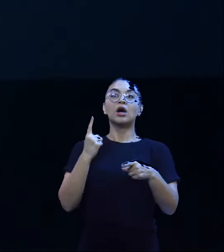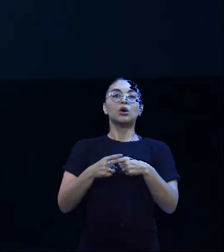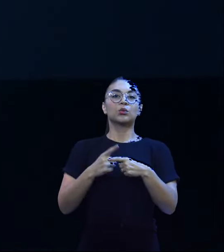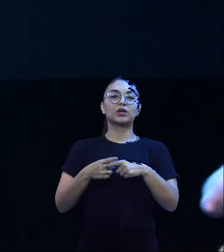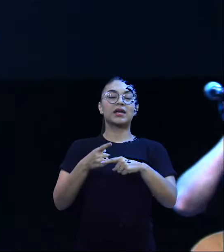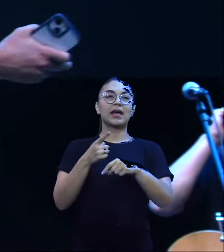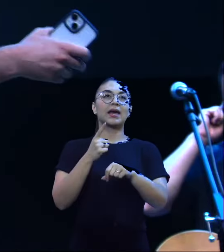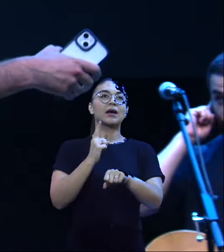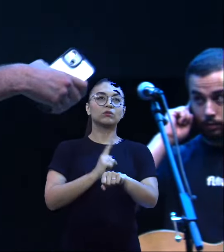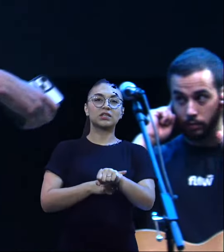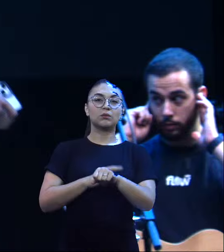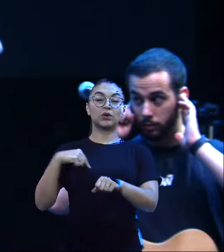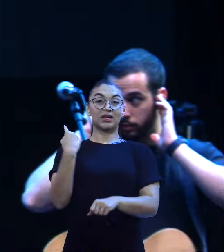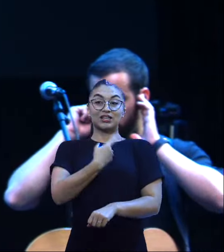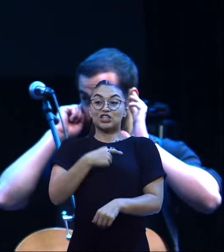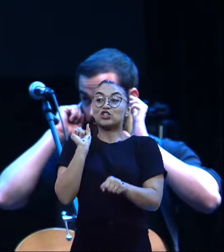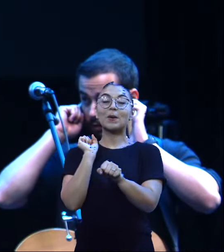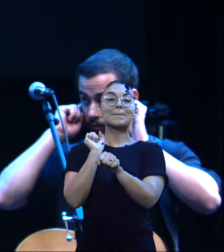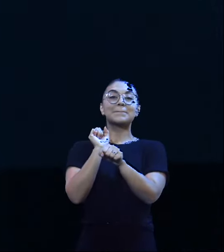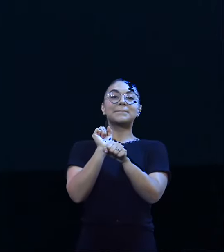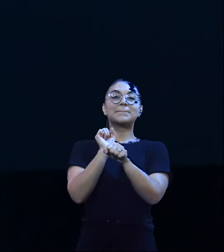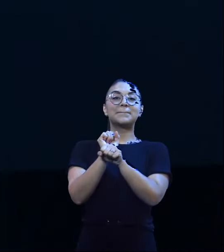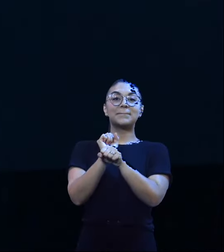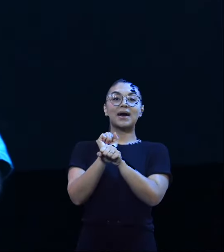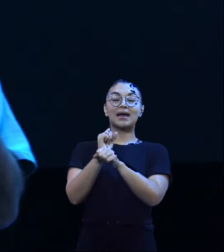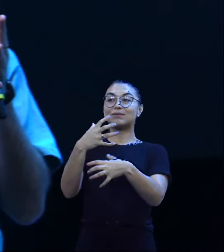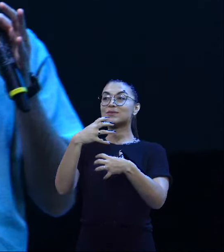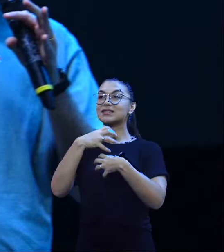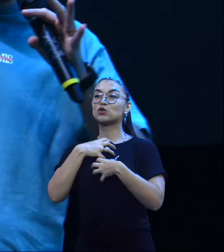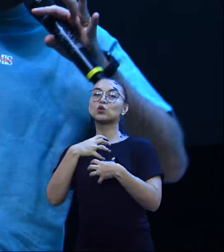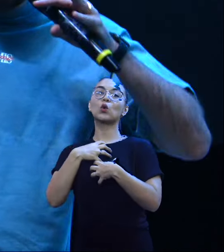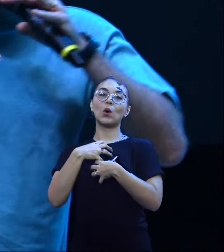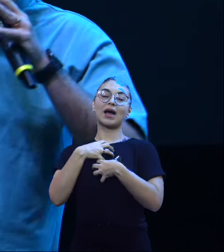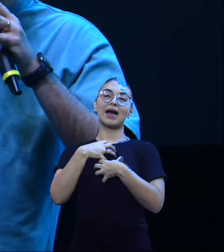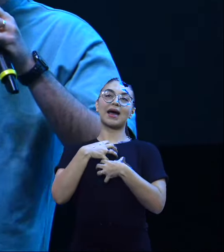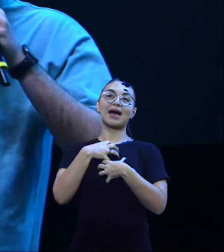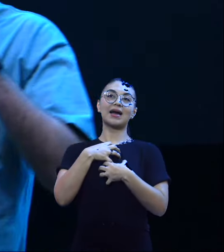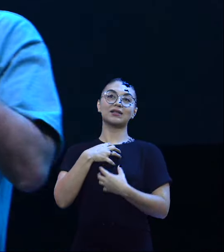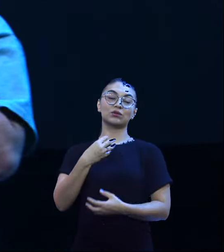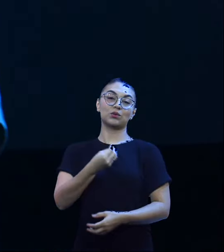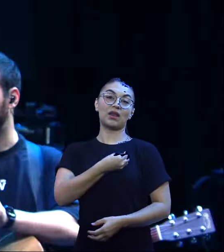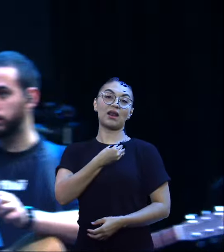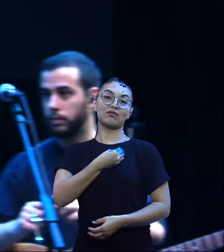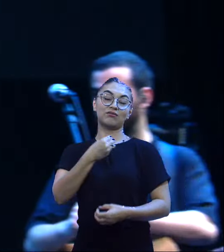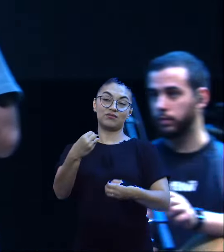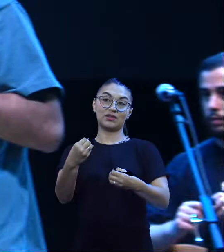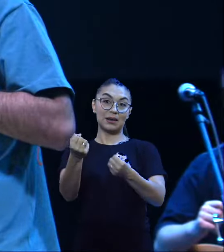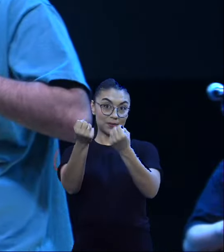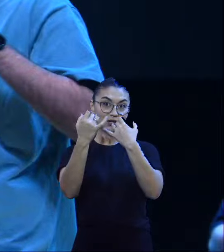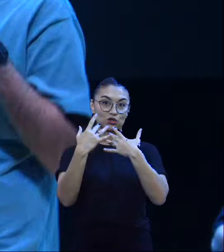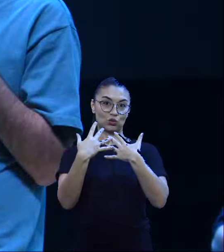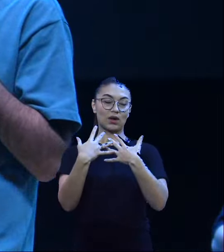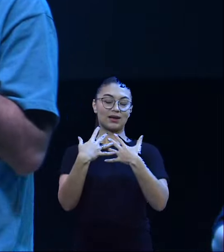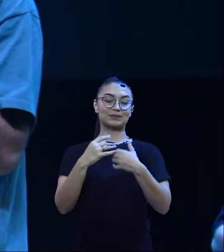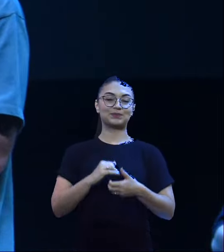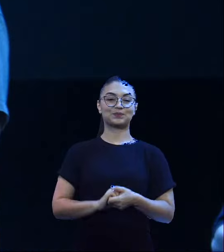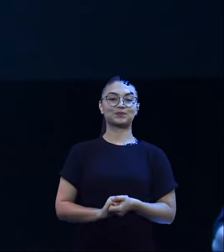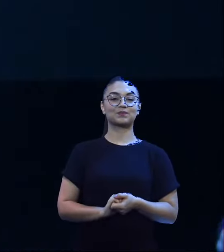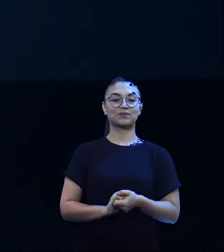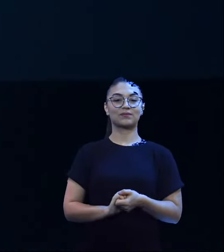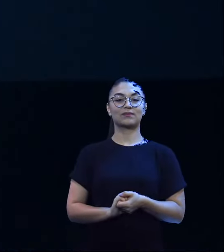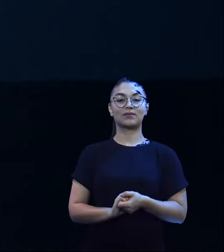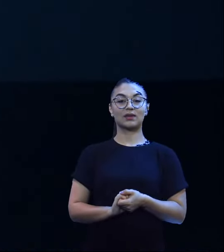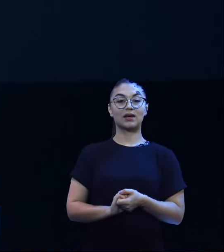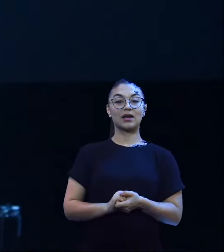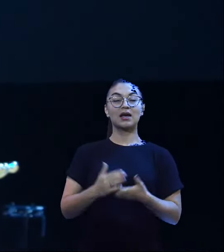do que Ele tem feito na vida de outras pessoas, outros pastores, ministros que estão fora, e a gente convida eles para estarem aqui ministrando conosco. Muita gente da casa também vai estar